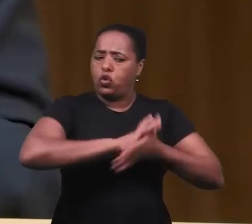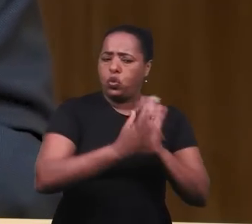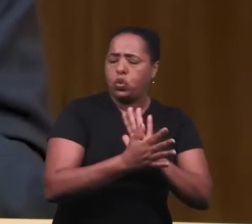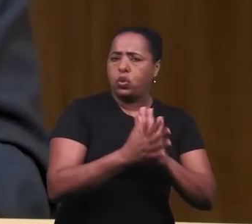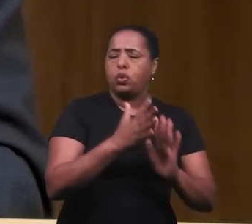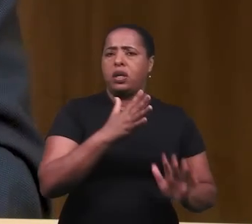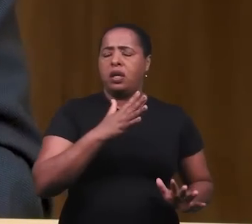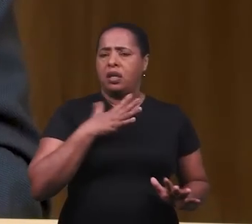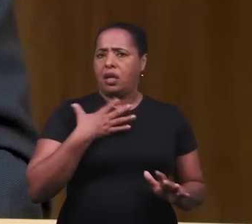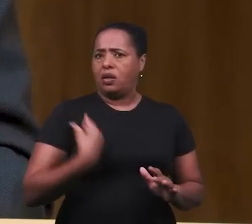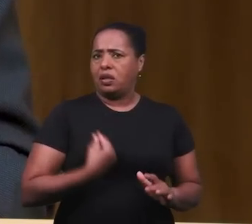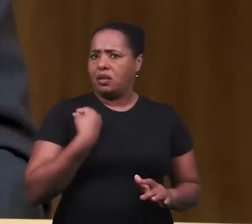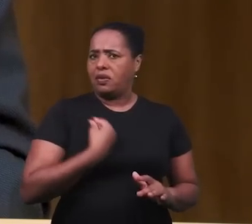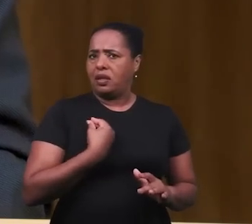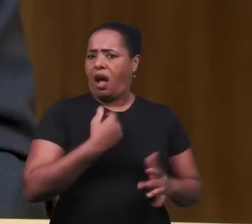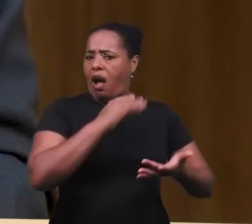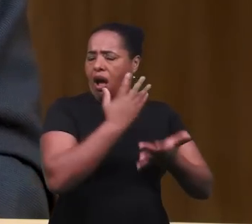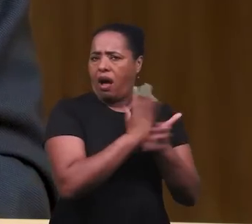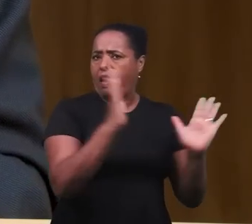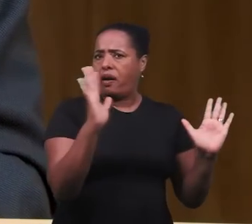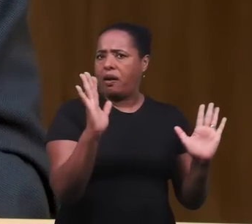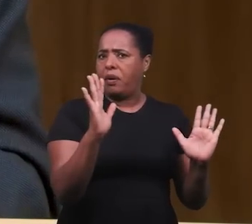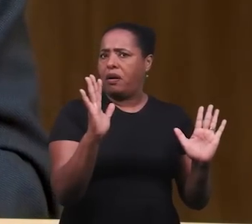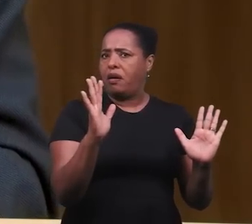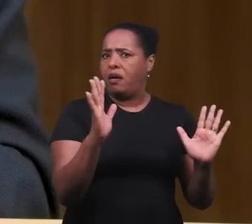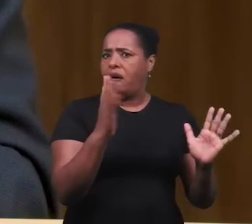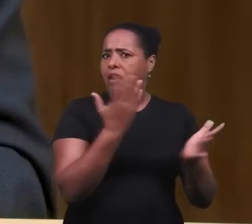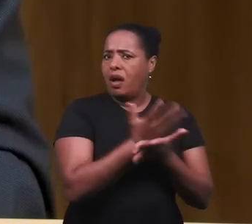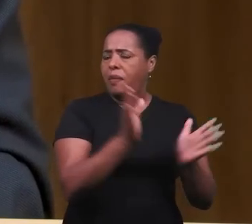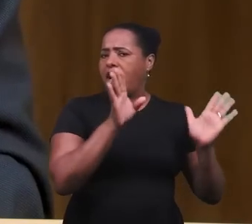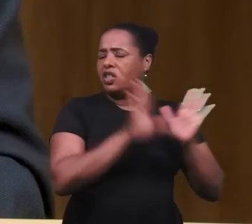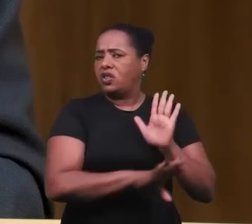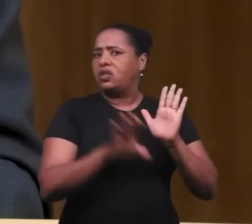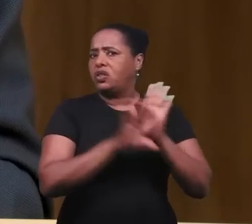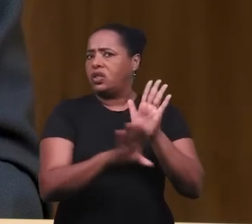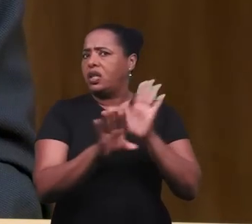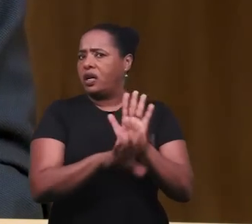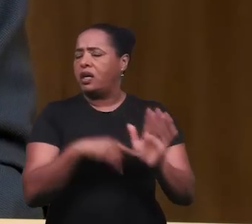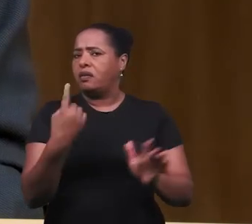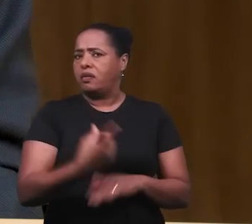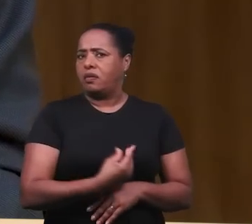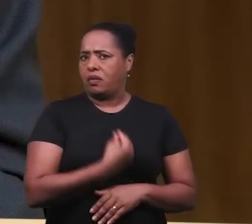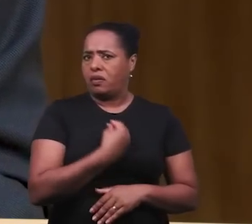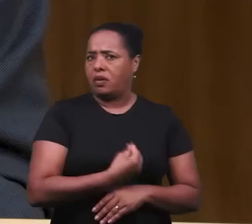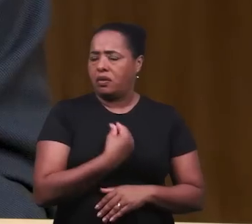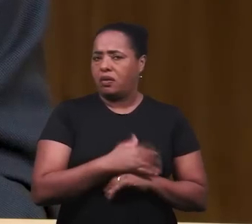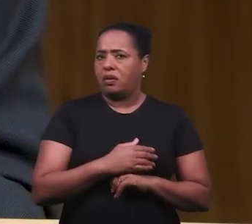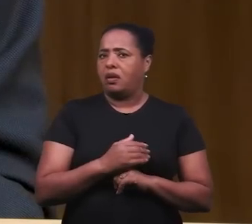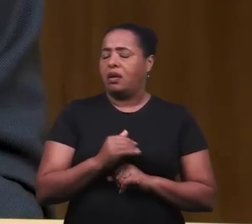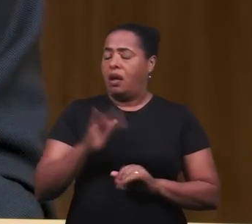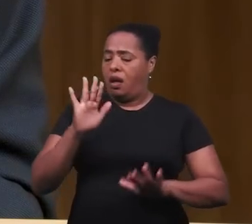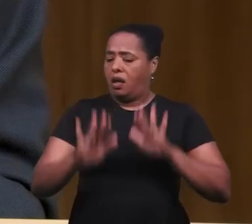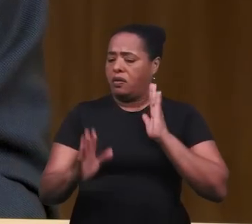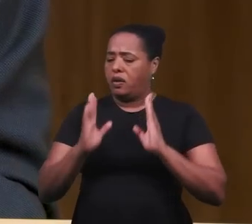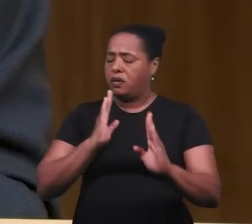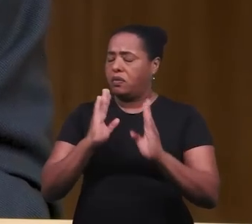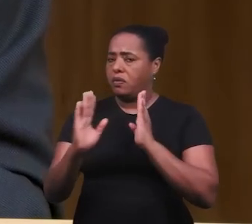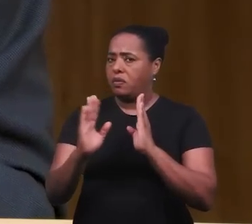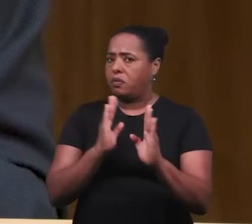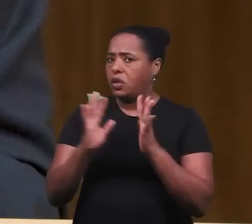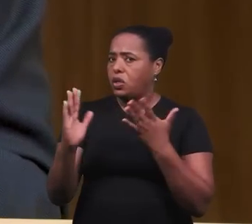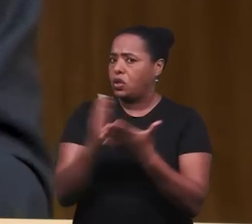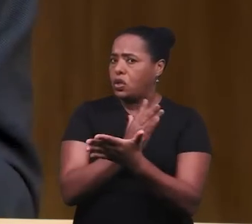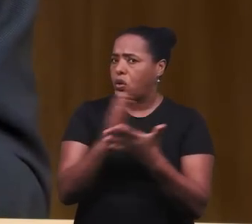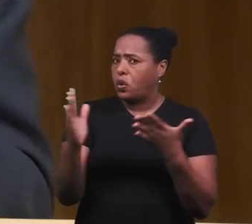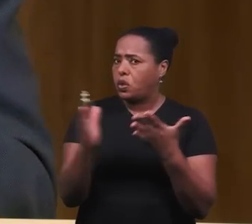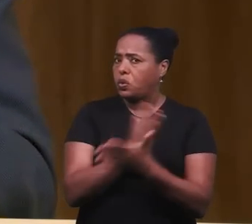Há coisas que nós precisamos matar na nossa casa, para que o Senhor possa viver. Exato.